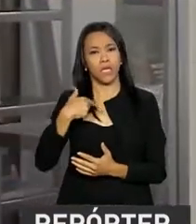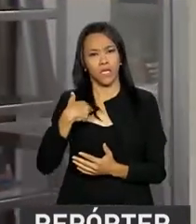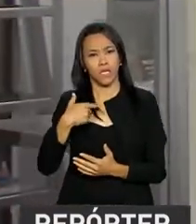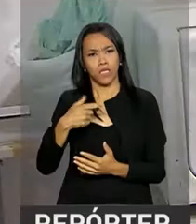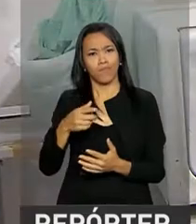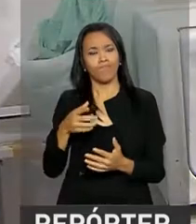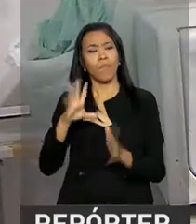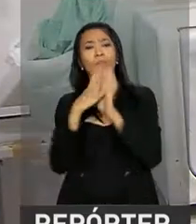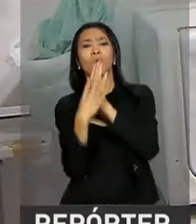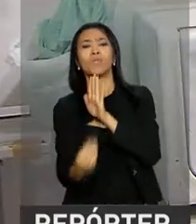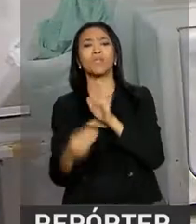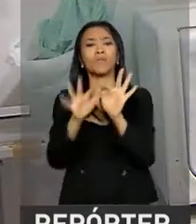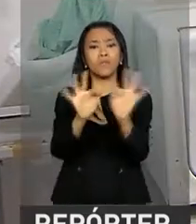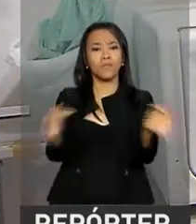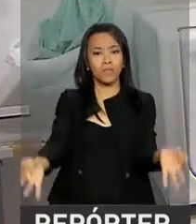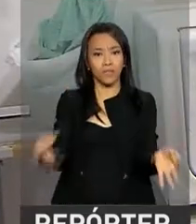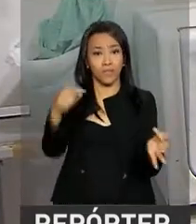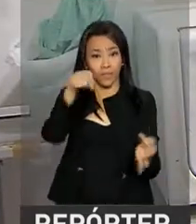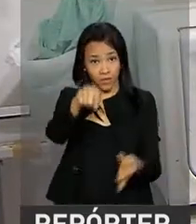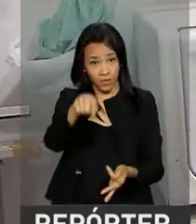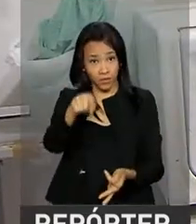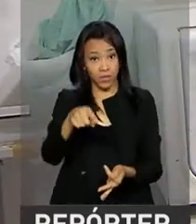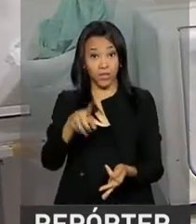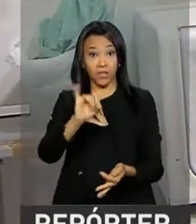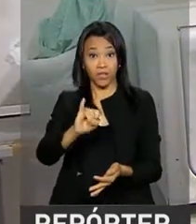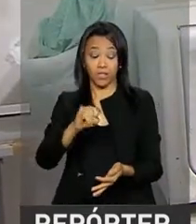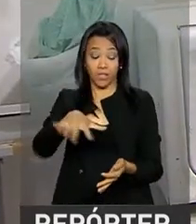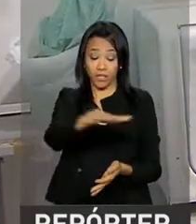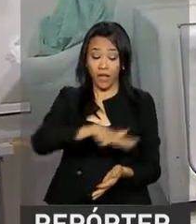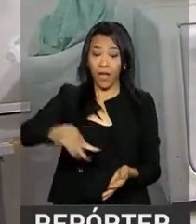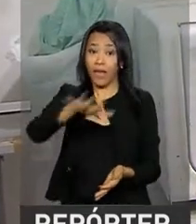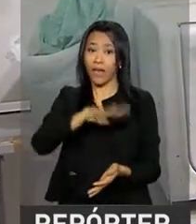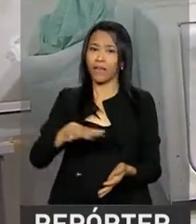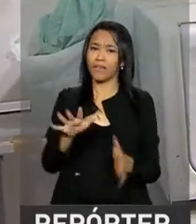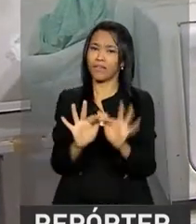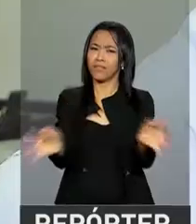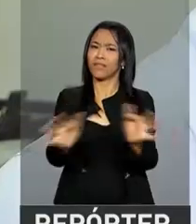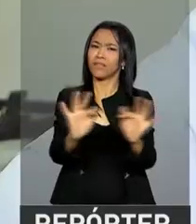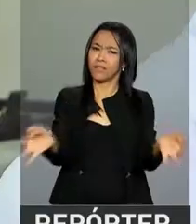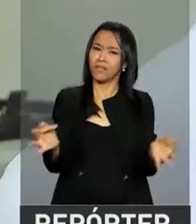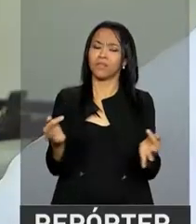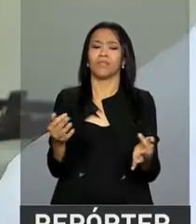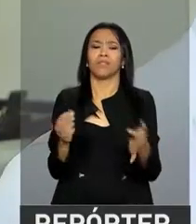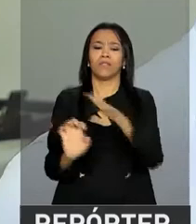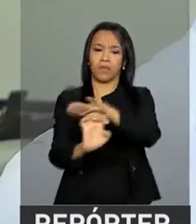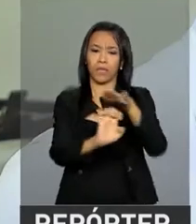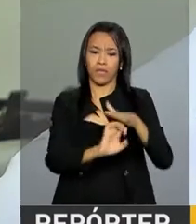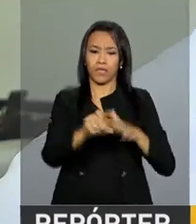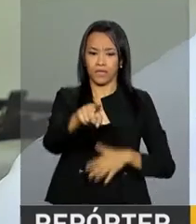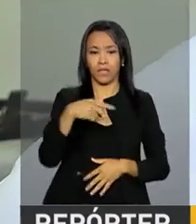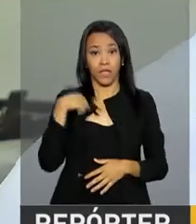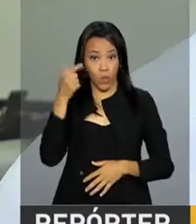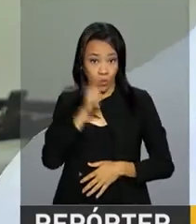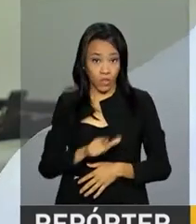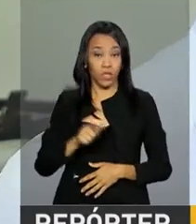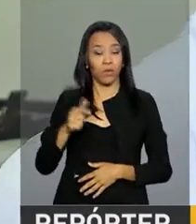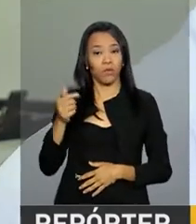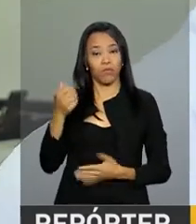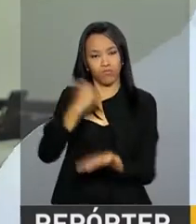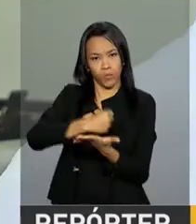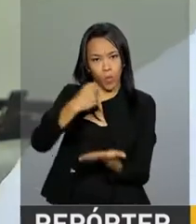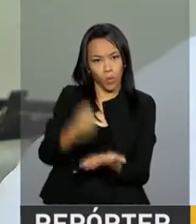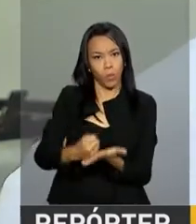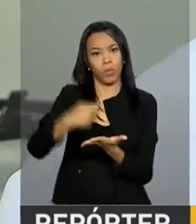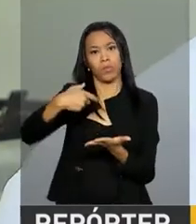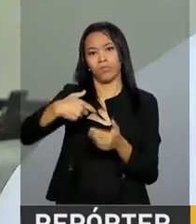simples nacional é um regime tributário voltado para os pequenos negócios e eu resolvi formalizar o meu negócio então